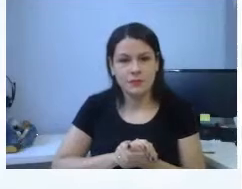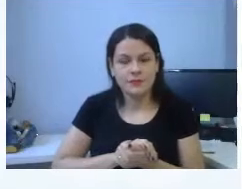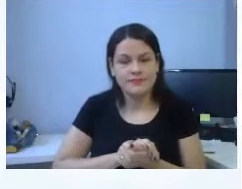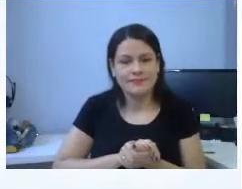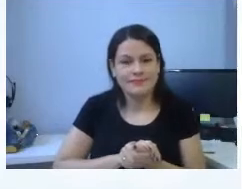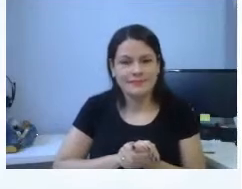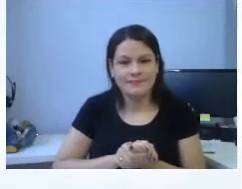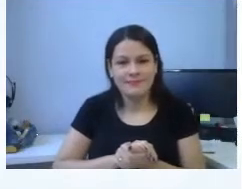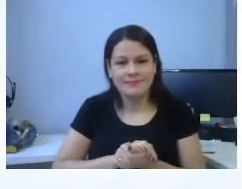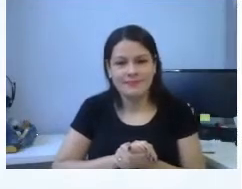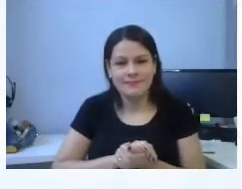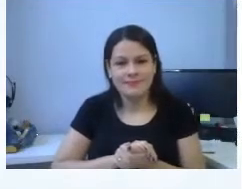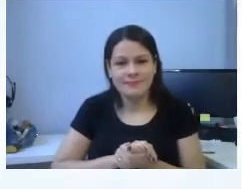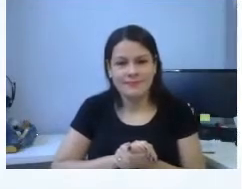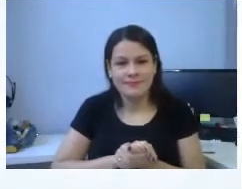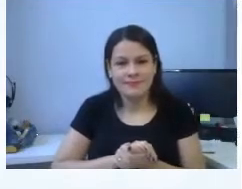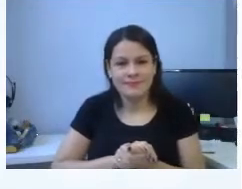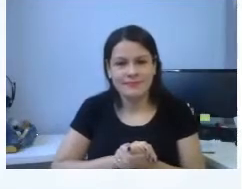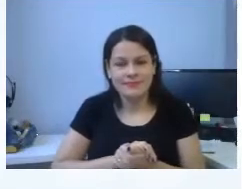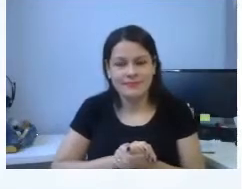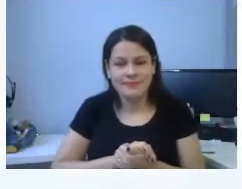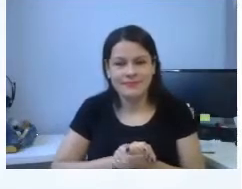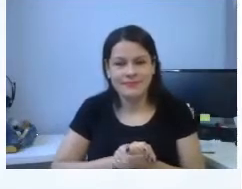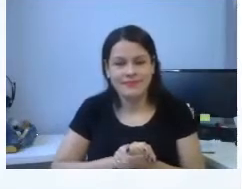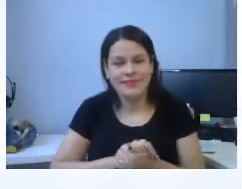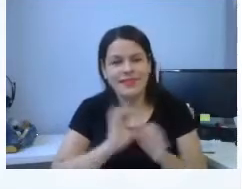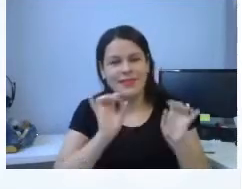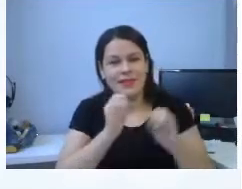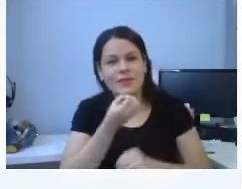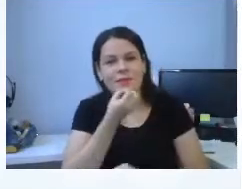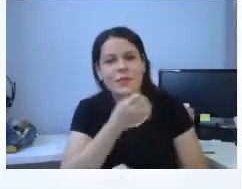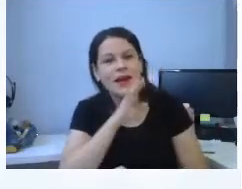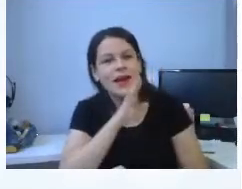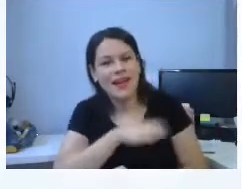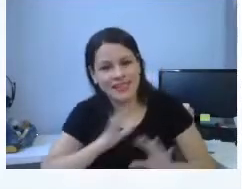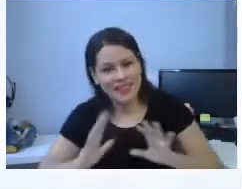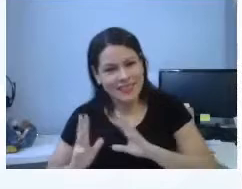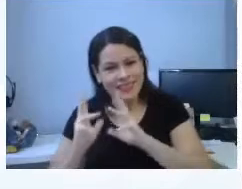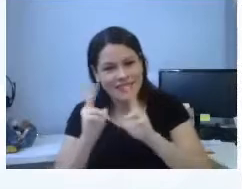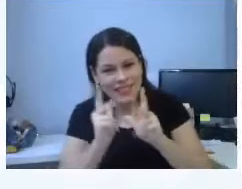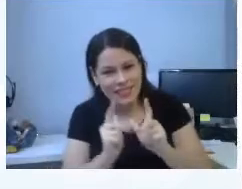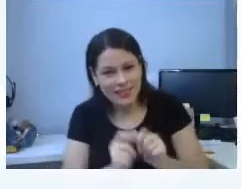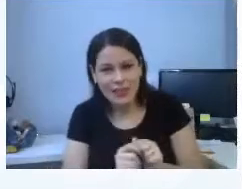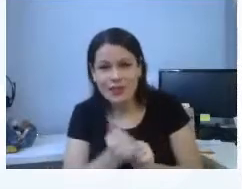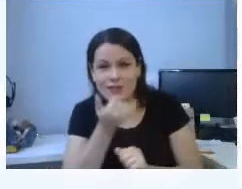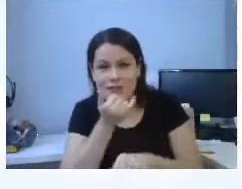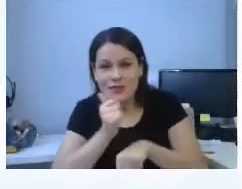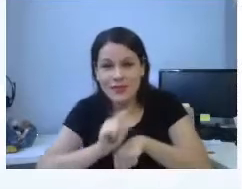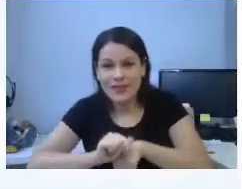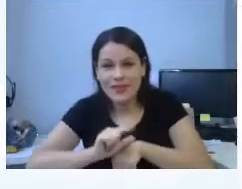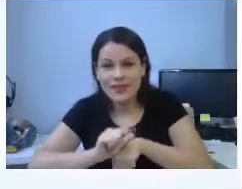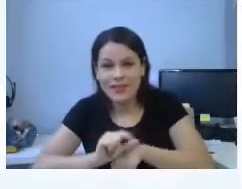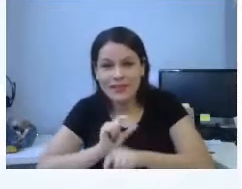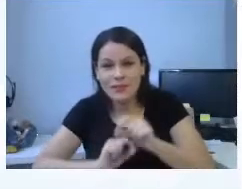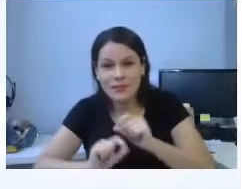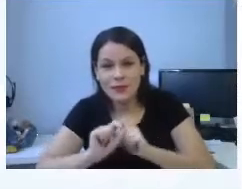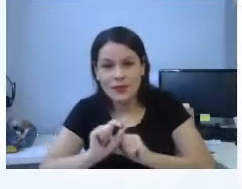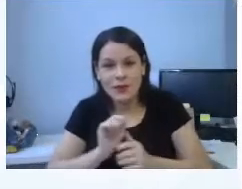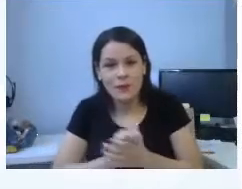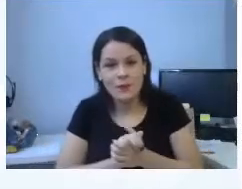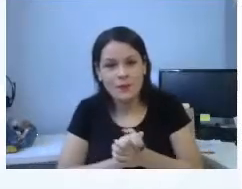Doutor Pedro? Então, doutor Alberto, boa tarde. Boa tarde, doutor Zorré. Boa tarde, Gilson. Me desculpe o equívoco no início aí.